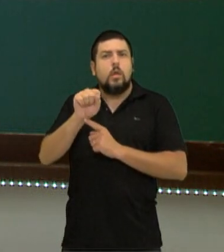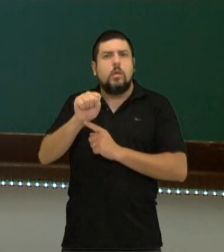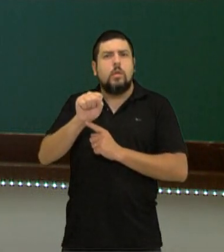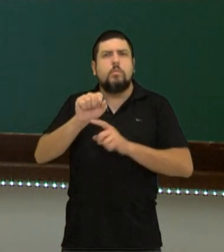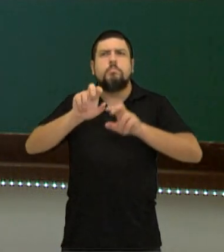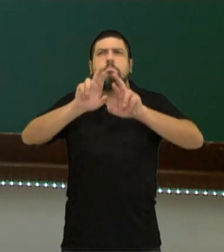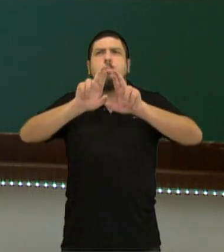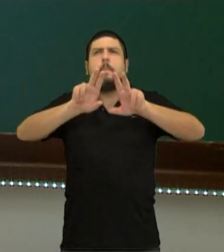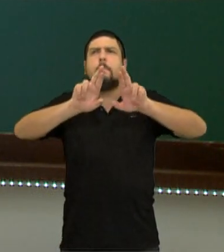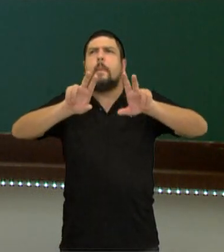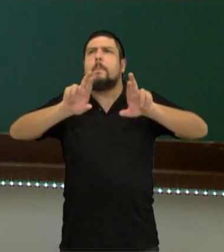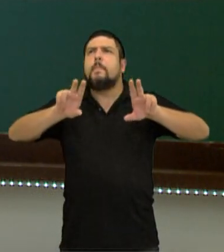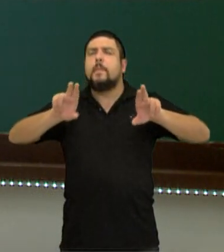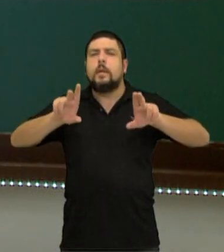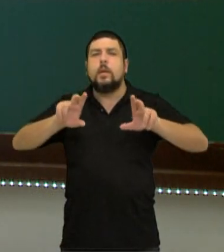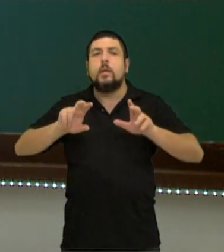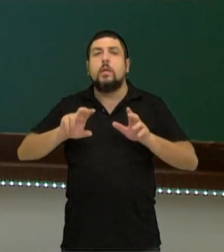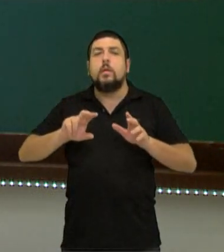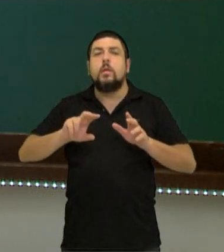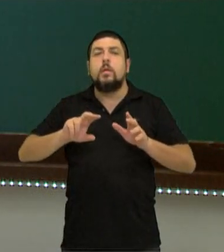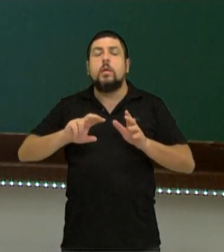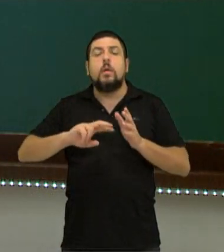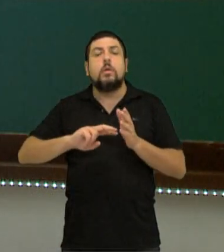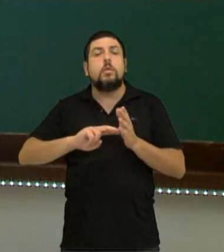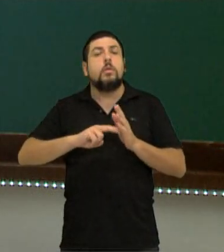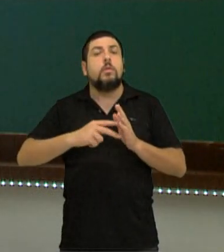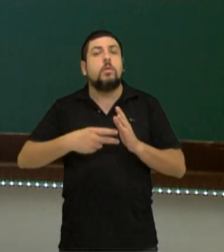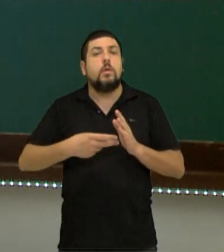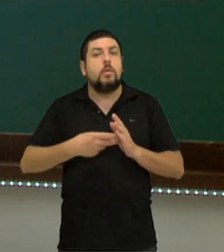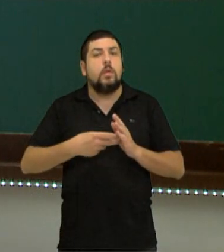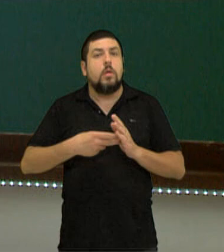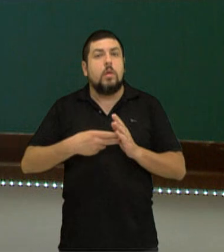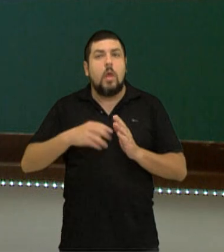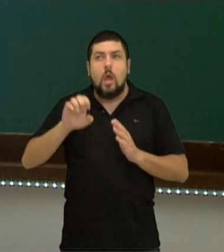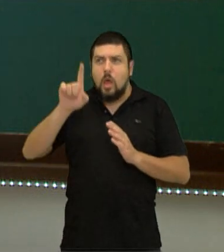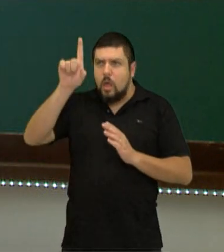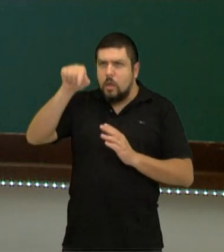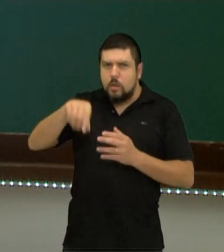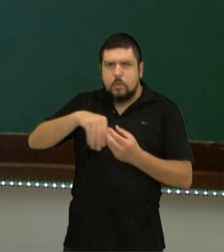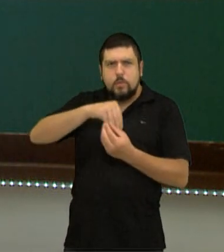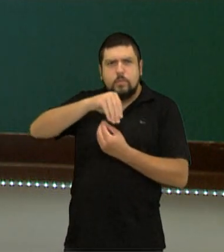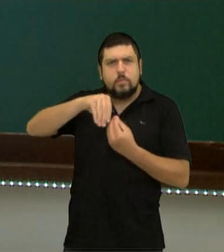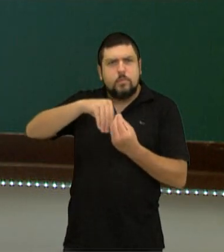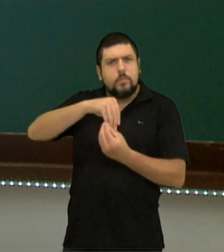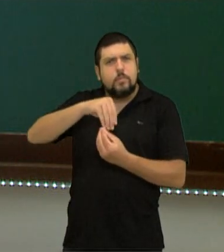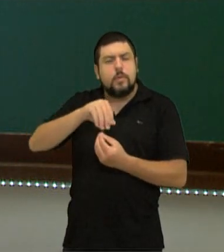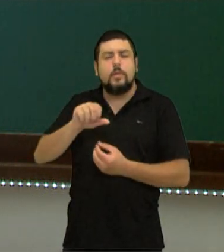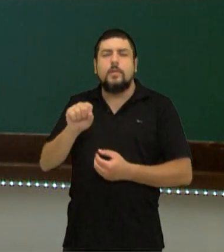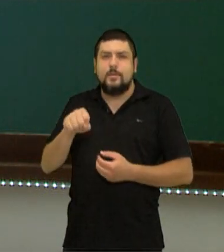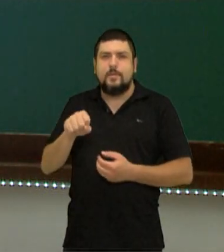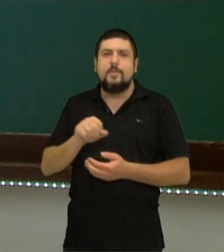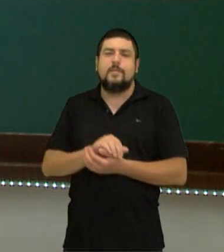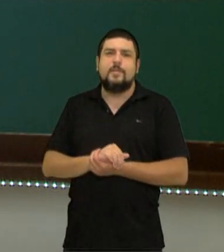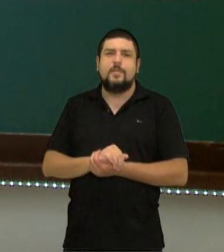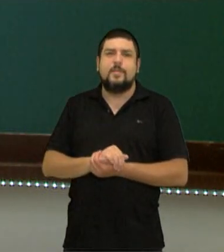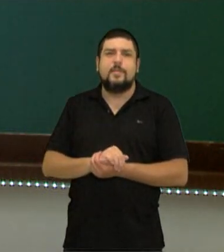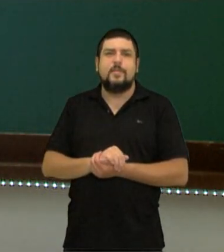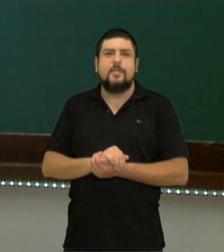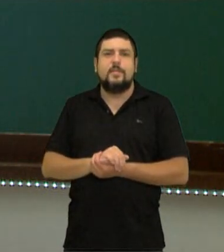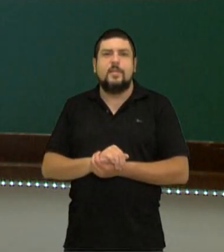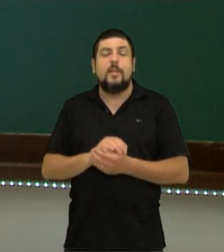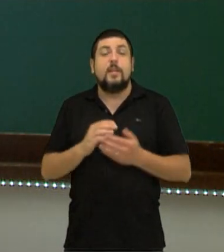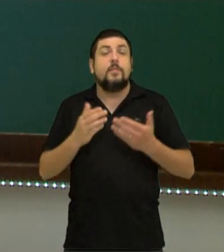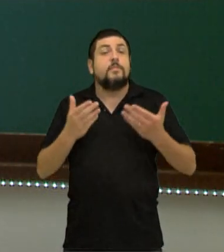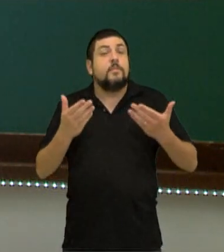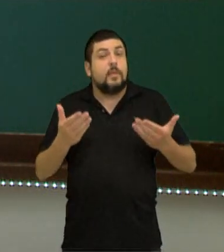está afirmando, podemos considerá-la uma mistura? Com certeza. Então, por isso nós temos